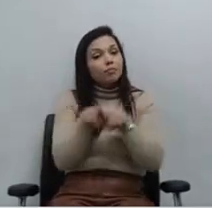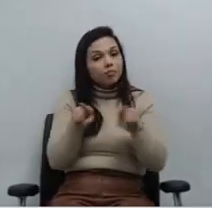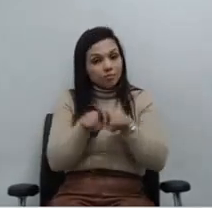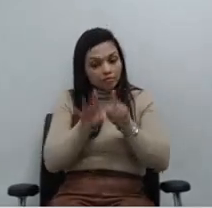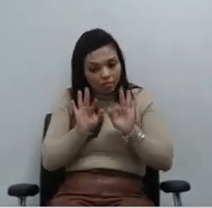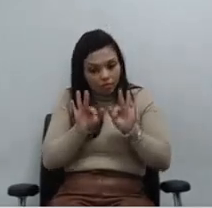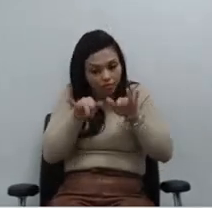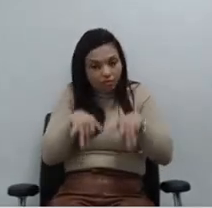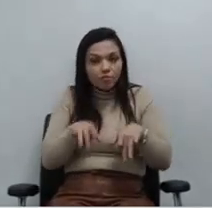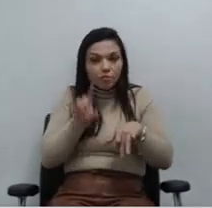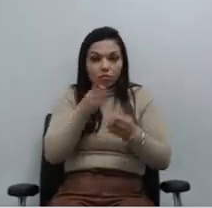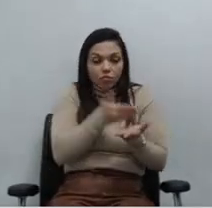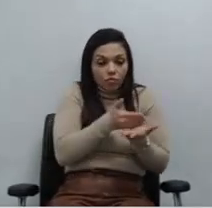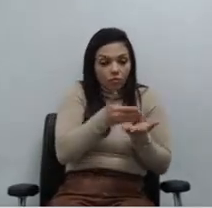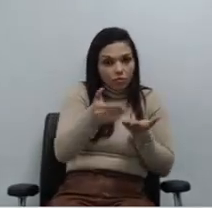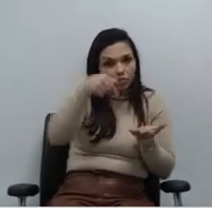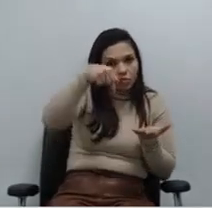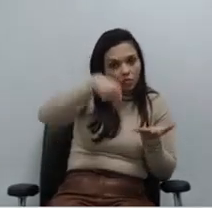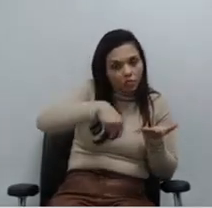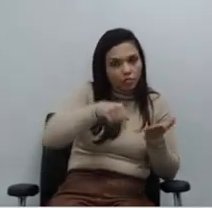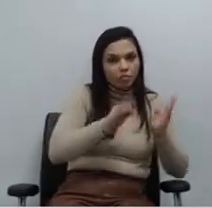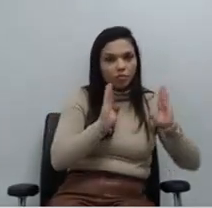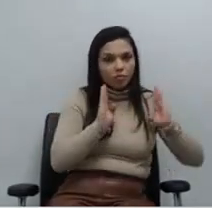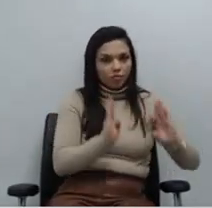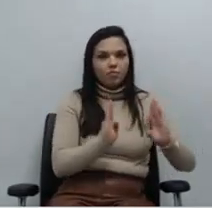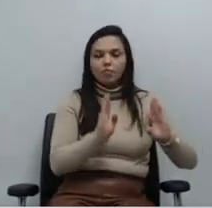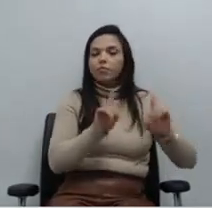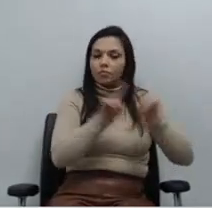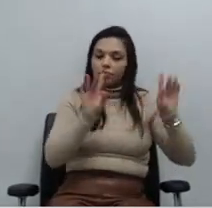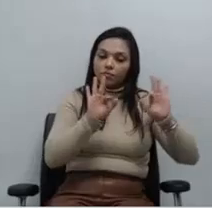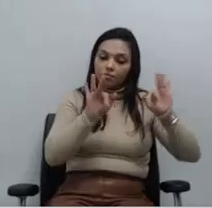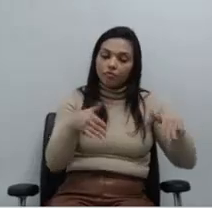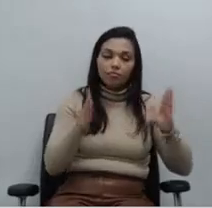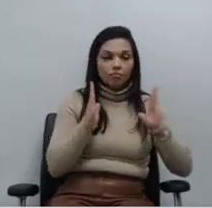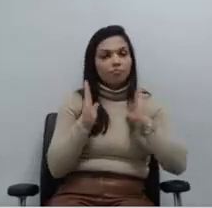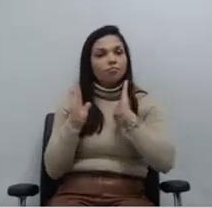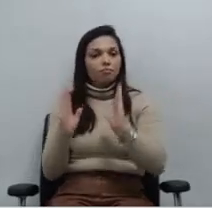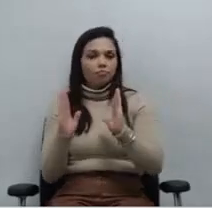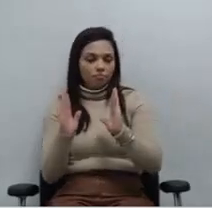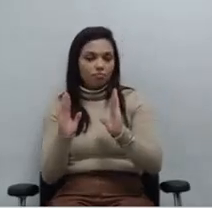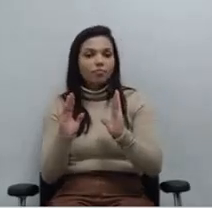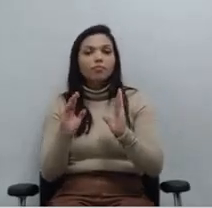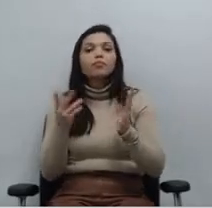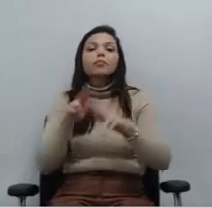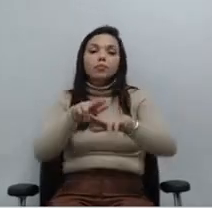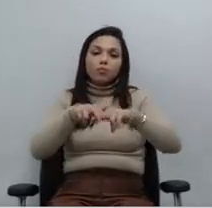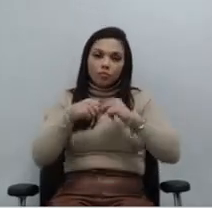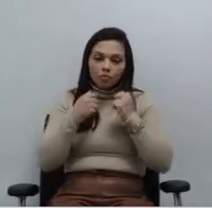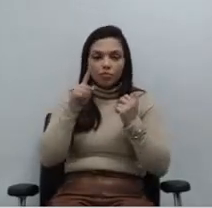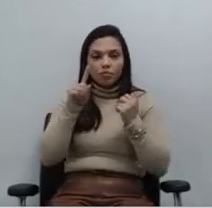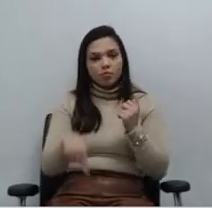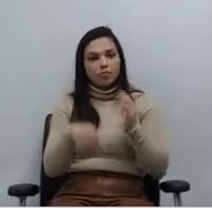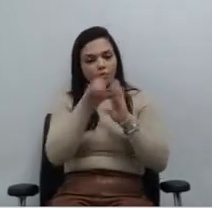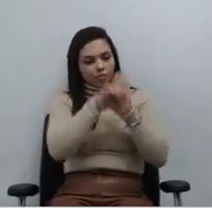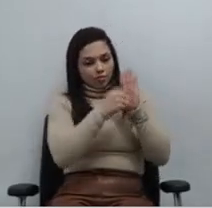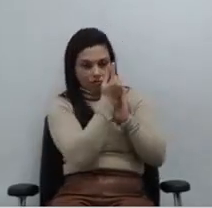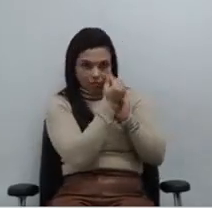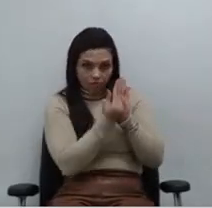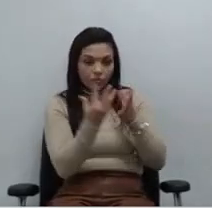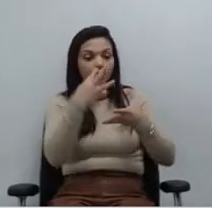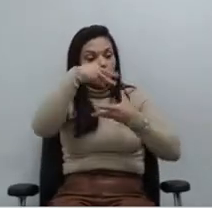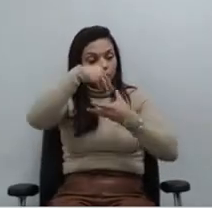encerrá-lo. Ela não deveria se iniciar com o ciclo, mas sim encerrá-lo. Então, ele defendeu um espelhamento do ciclo orçamentário constitucional em âmbito